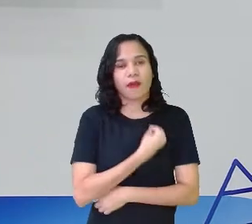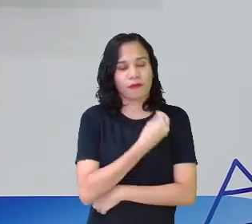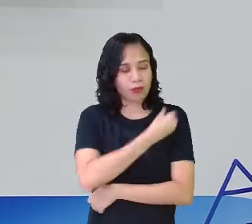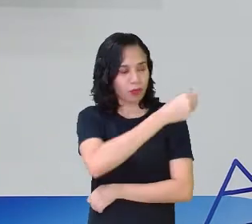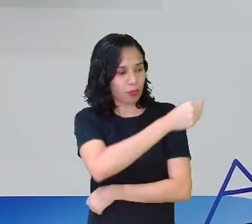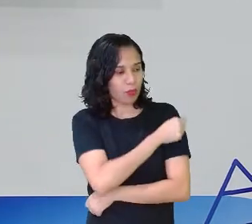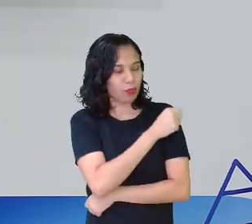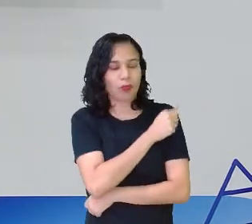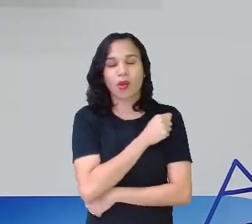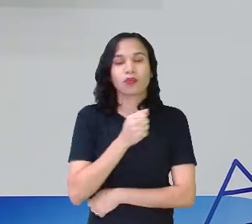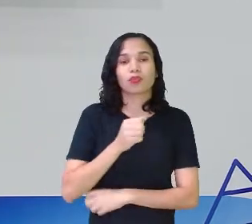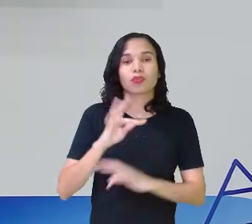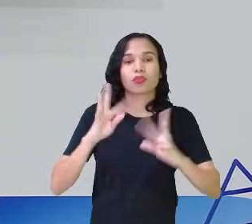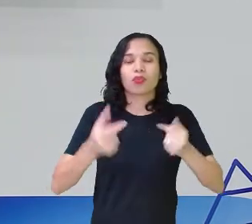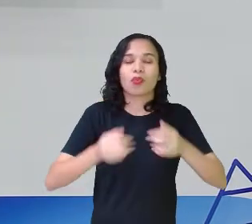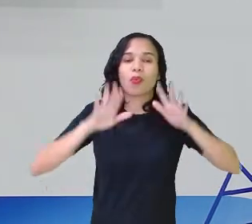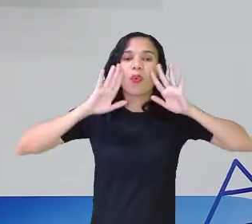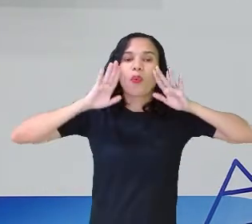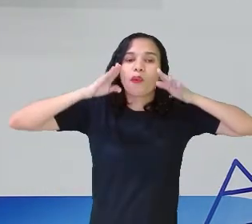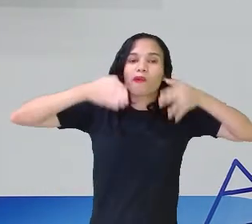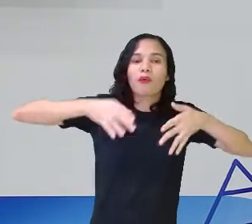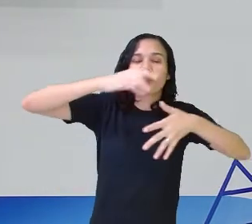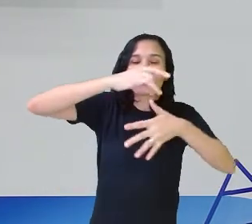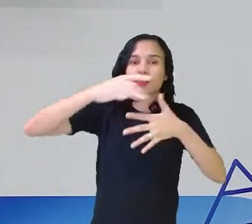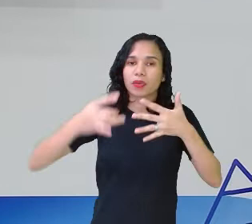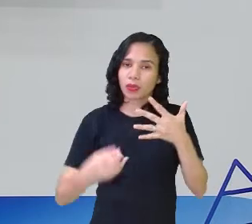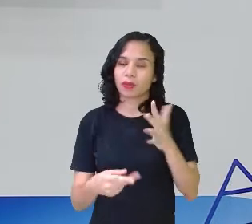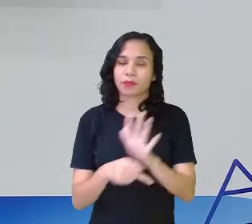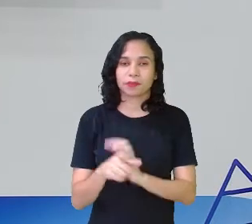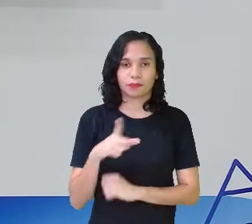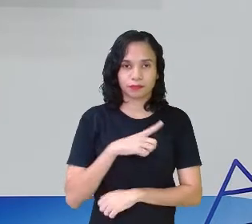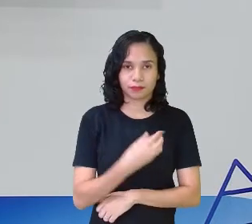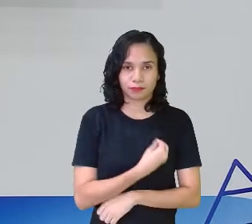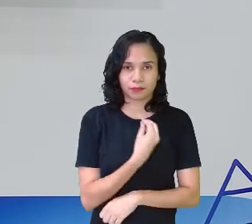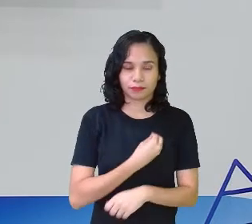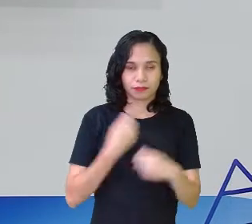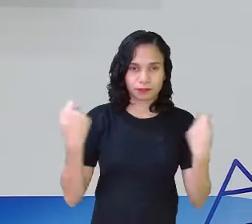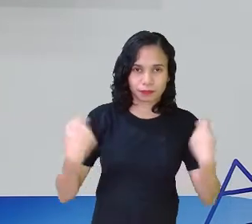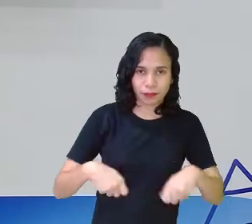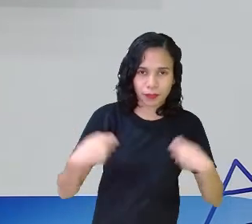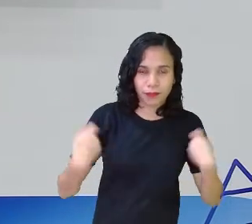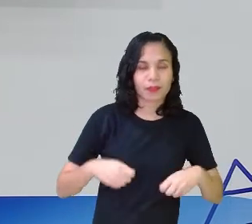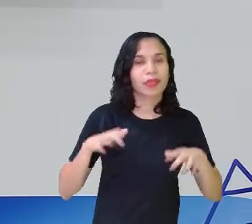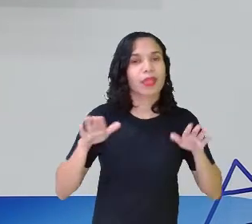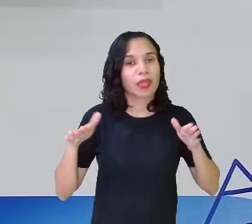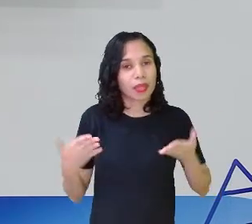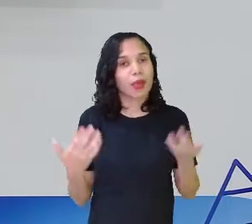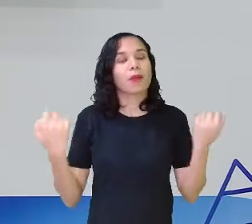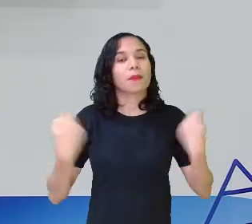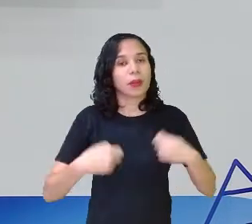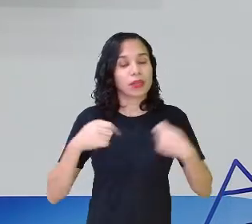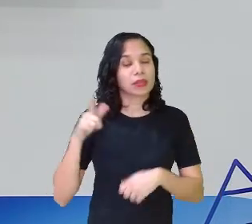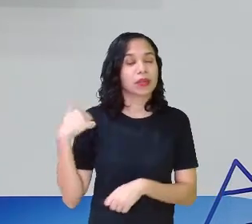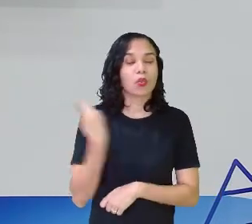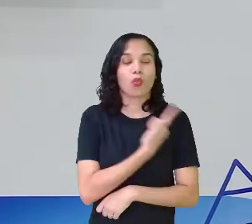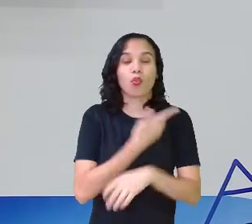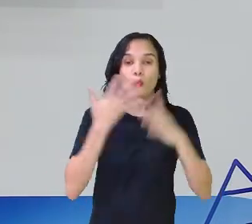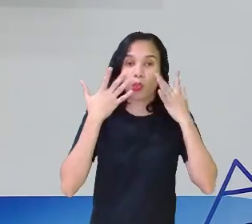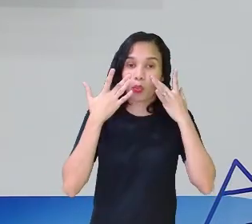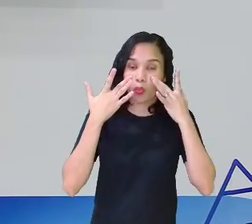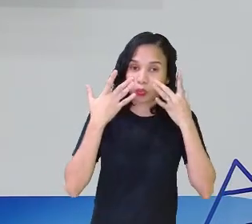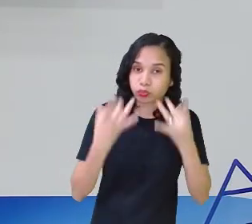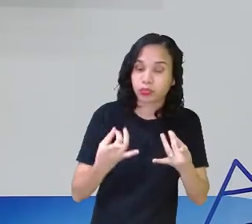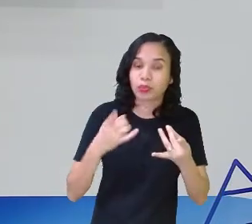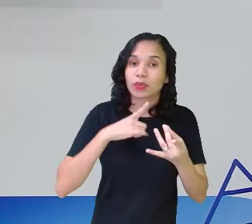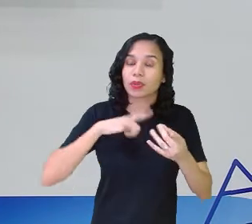estudante nas suas especificidades, nas suas demandas e nas suas necessidades. Então, precisa que a gente fique bem atento a essa